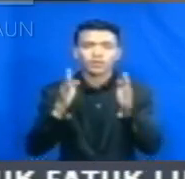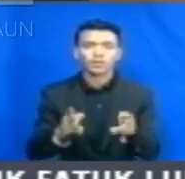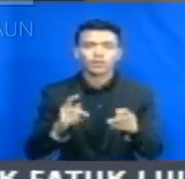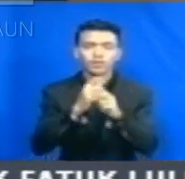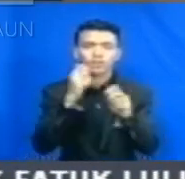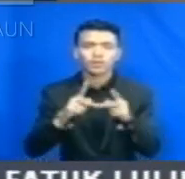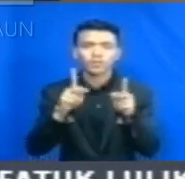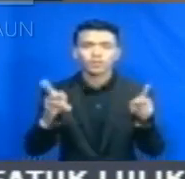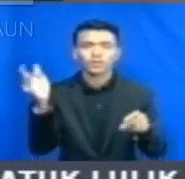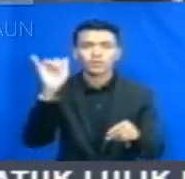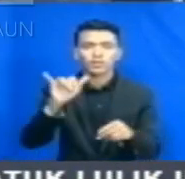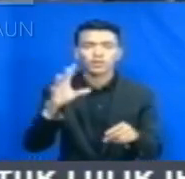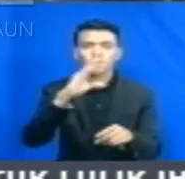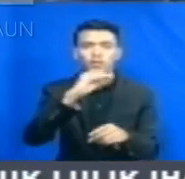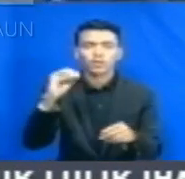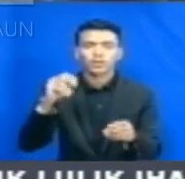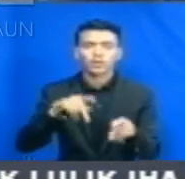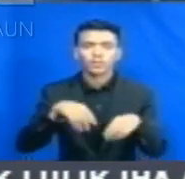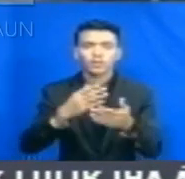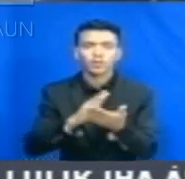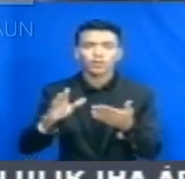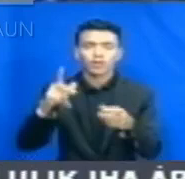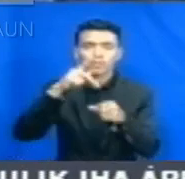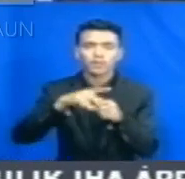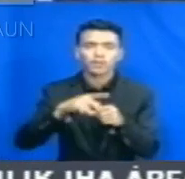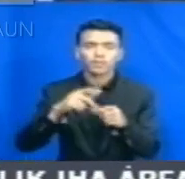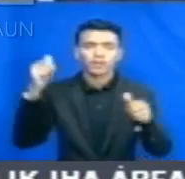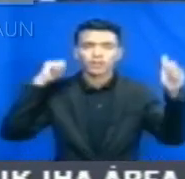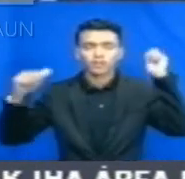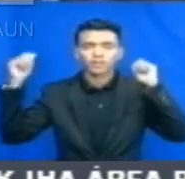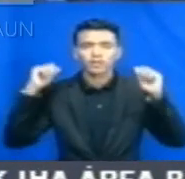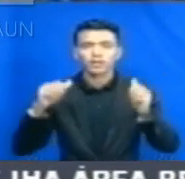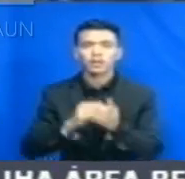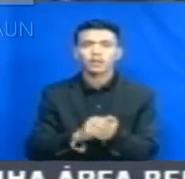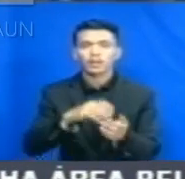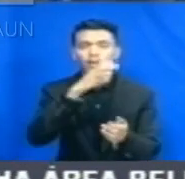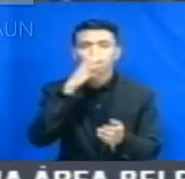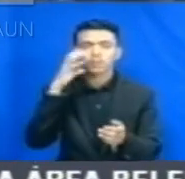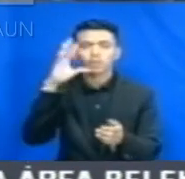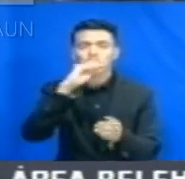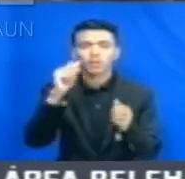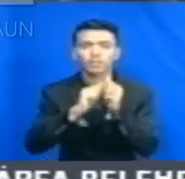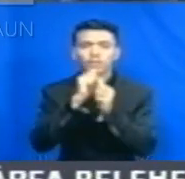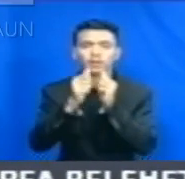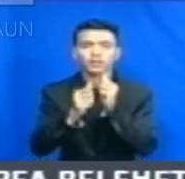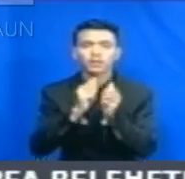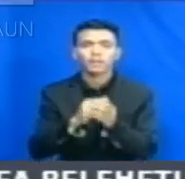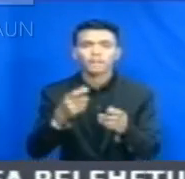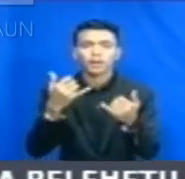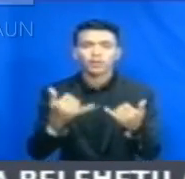sira. No ba comprador combustível, nebe mag destina ba atividade agrícola no pesca. Oi, senhor ministro.